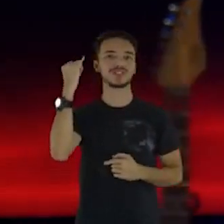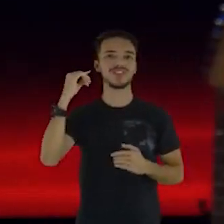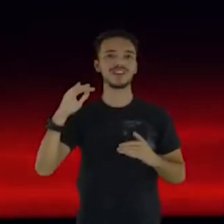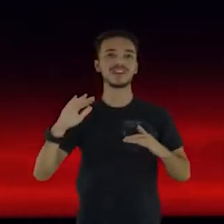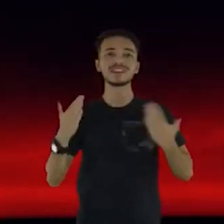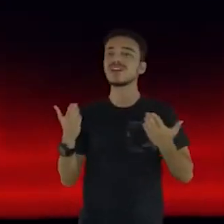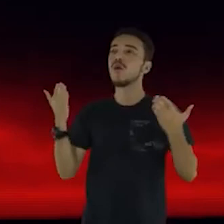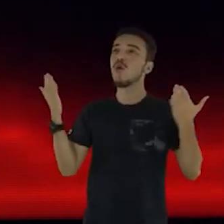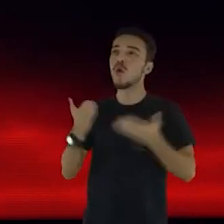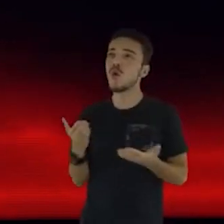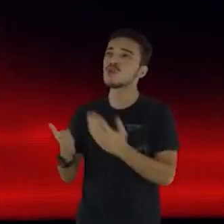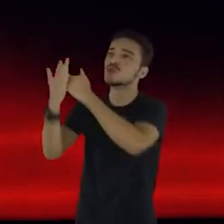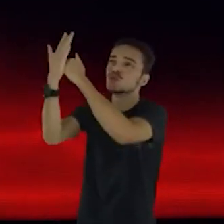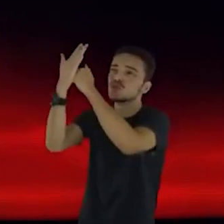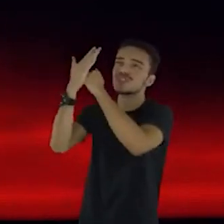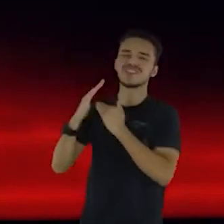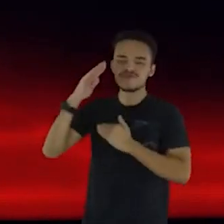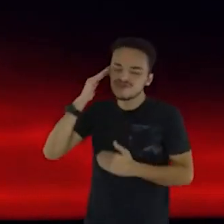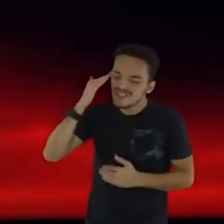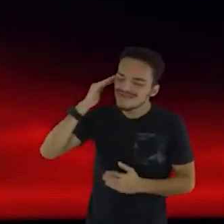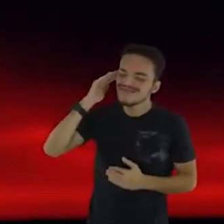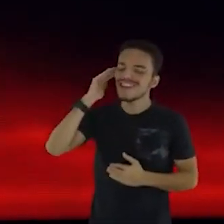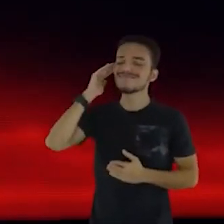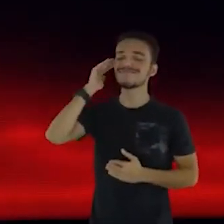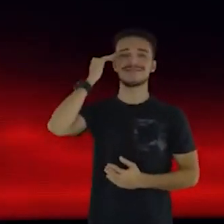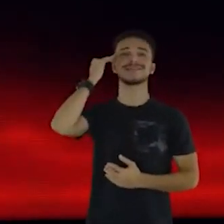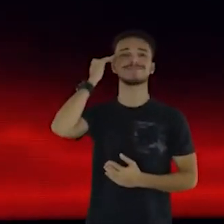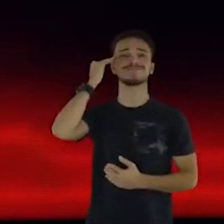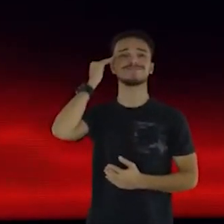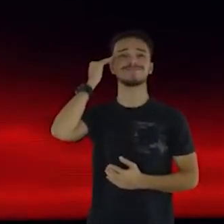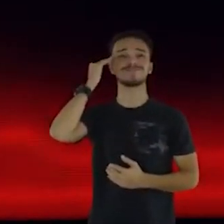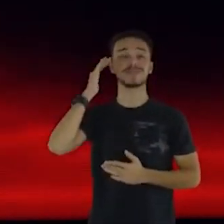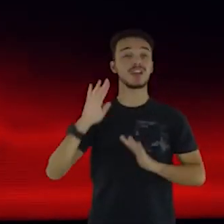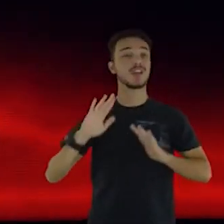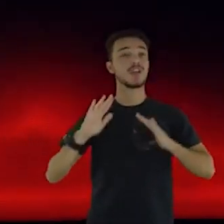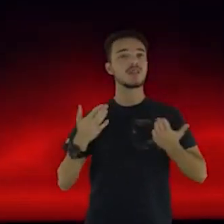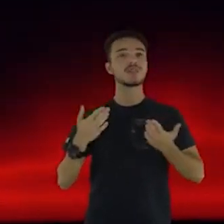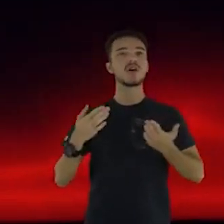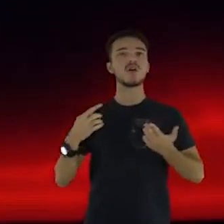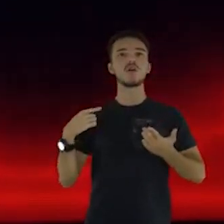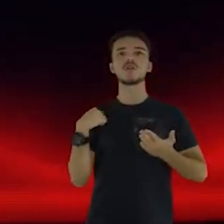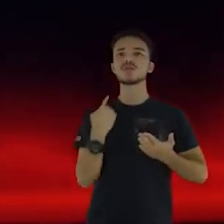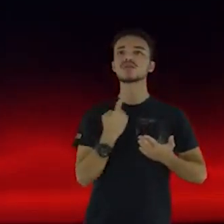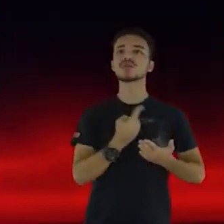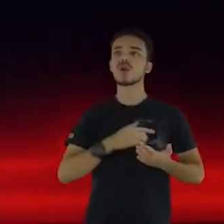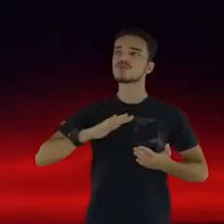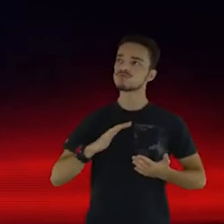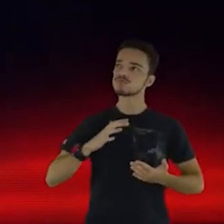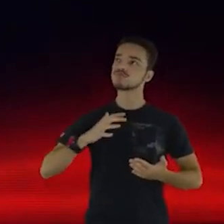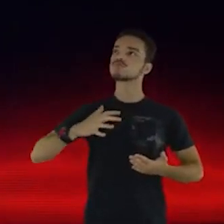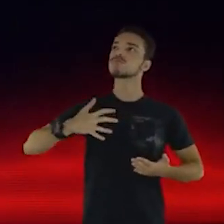de verdade nessa noite, e que a gente saia convicto disso aqui nessa noite.